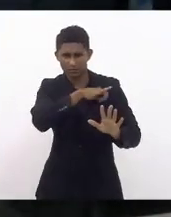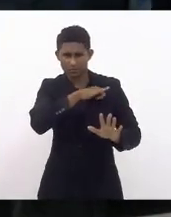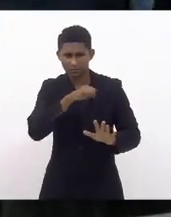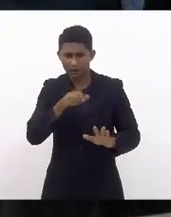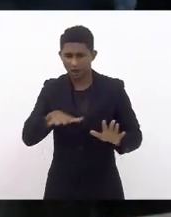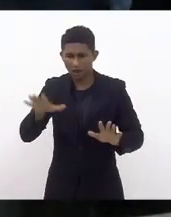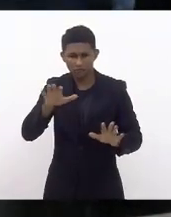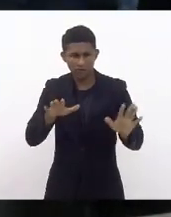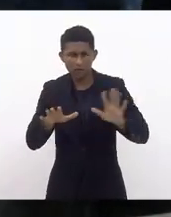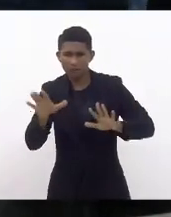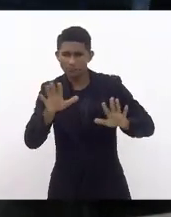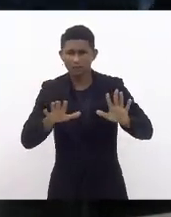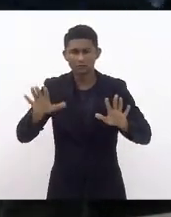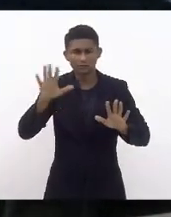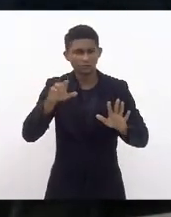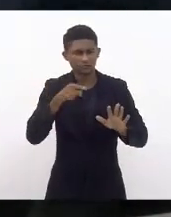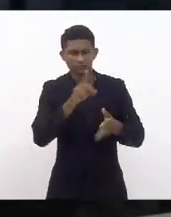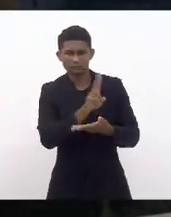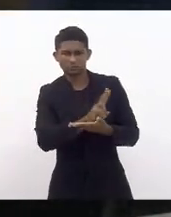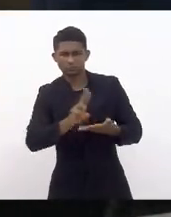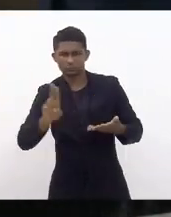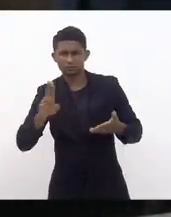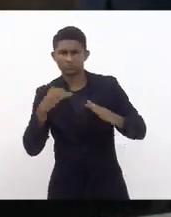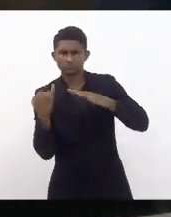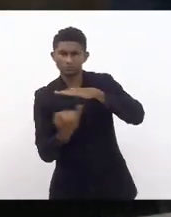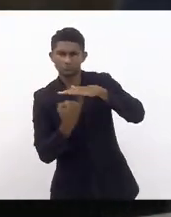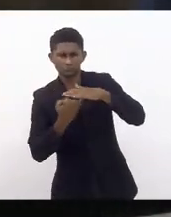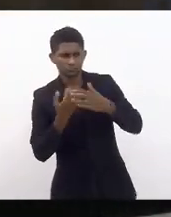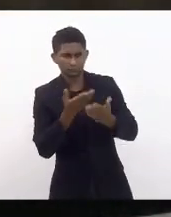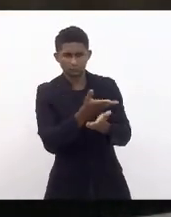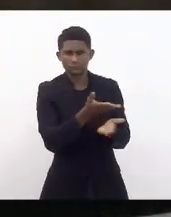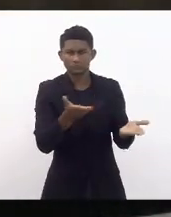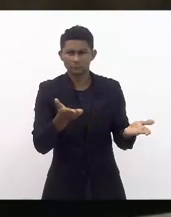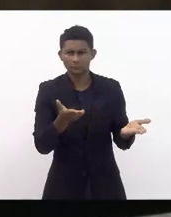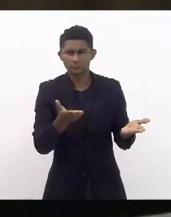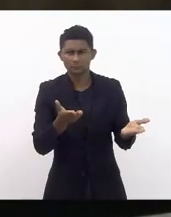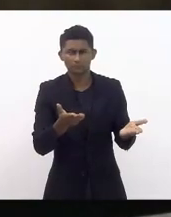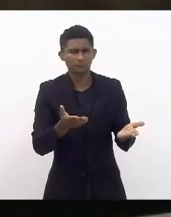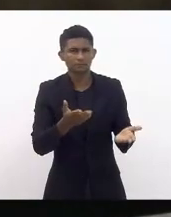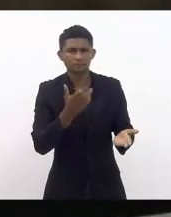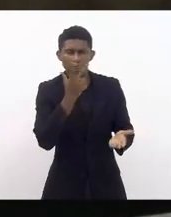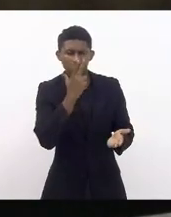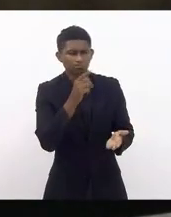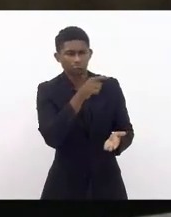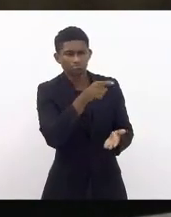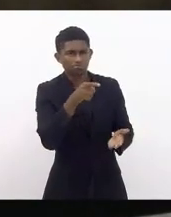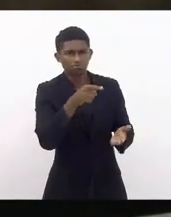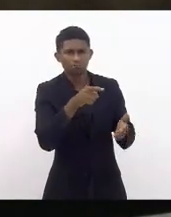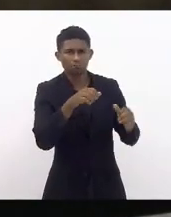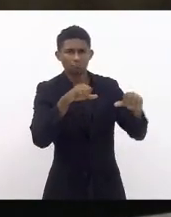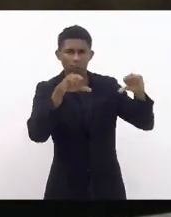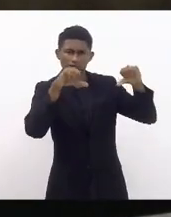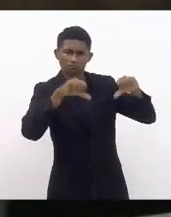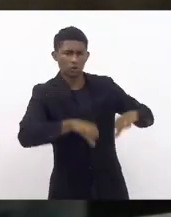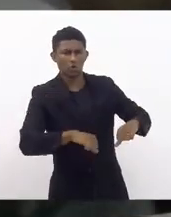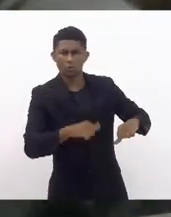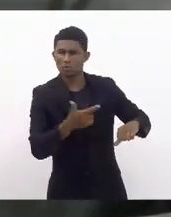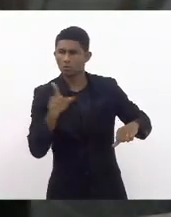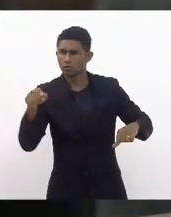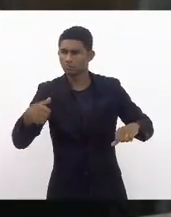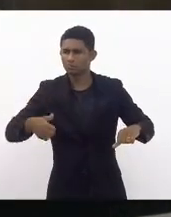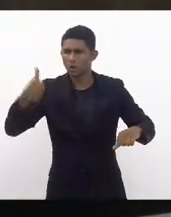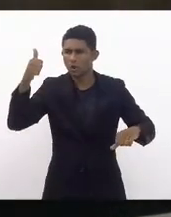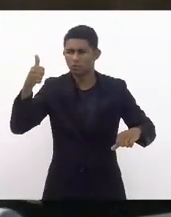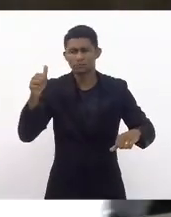possa ter uma instituição de ensino superior que tenha piores condições de funcionamento que as outras. A